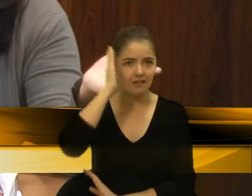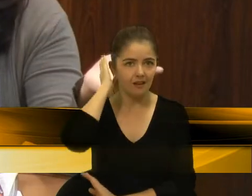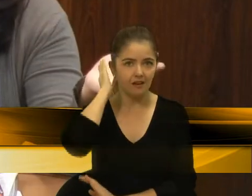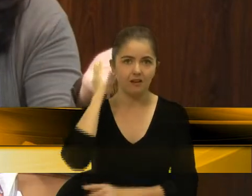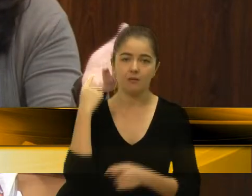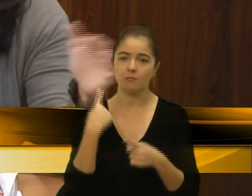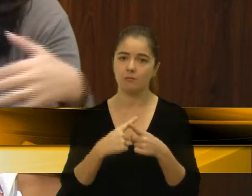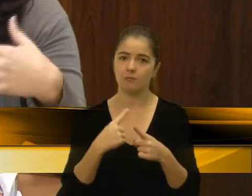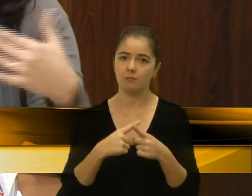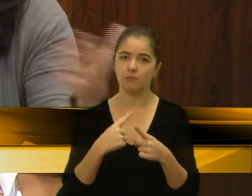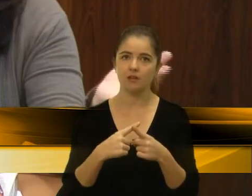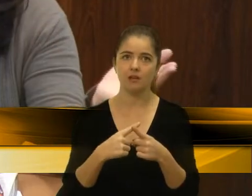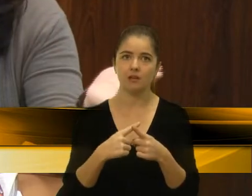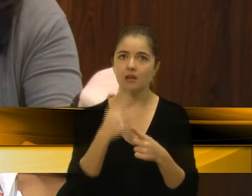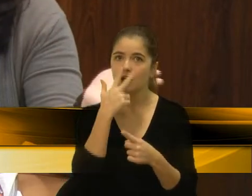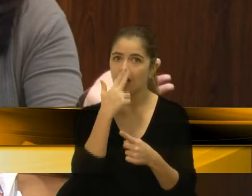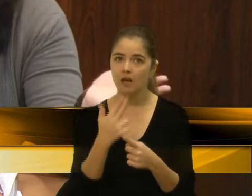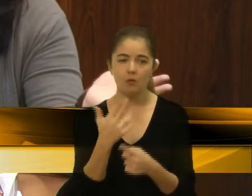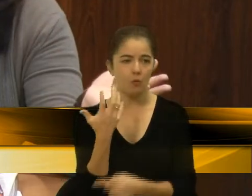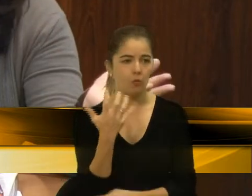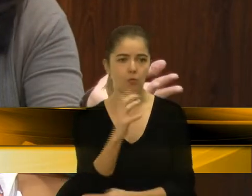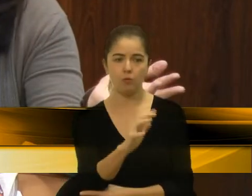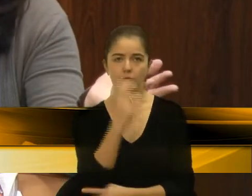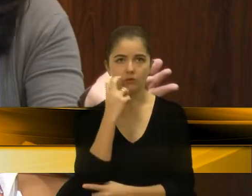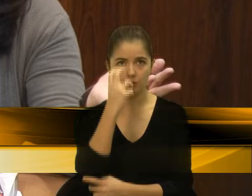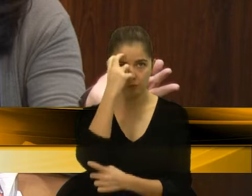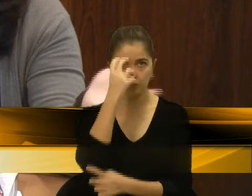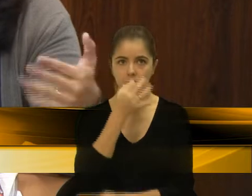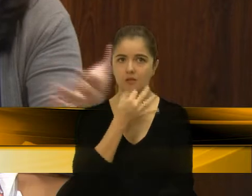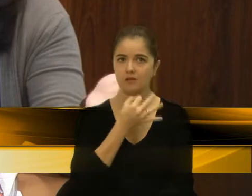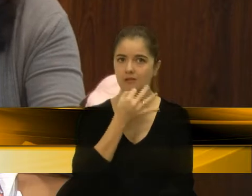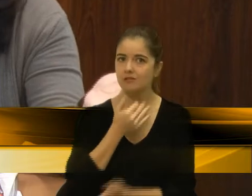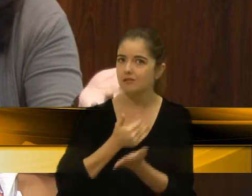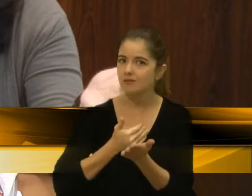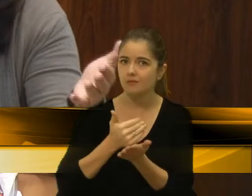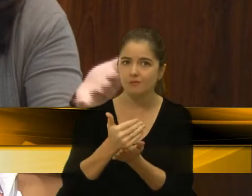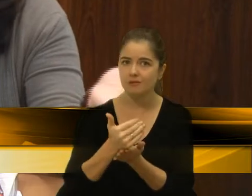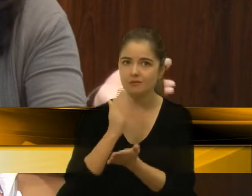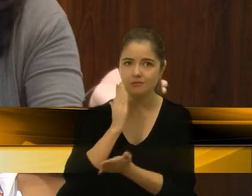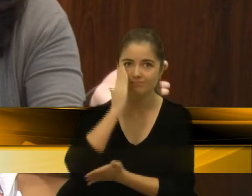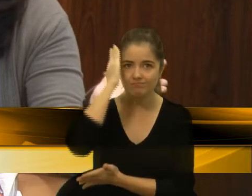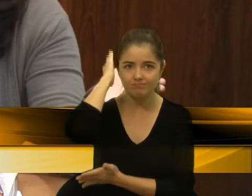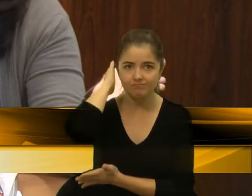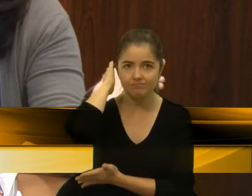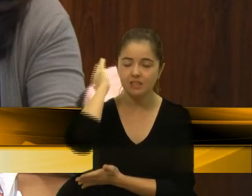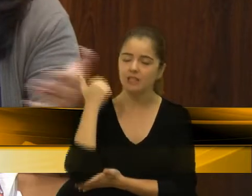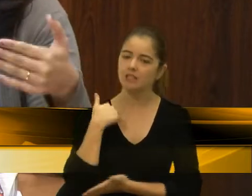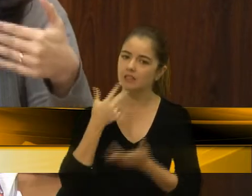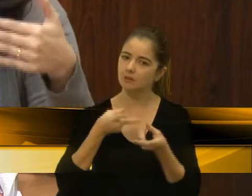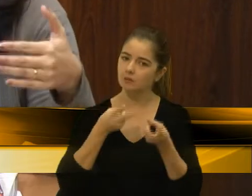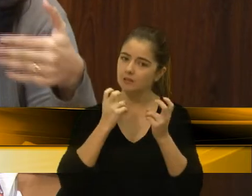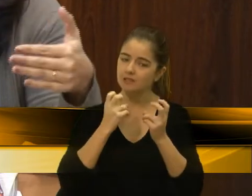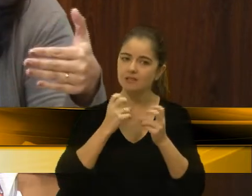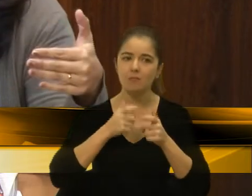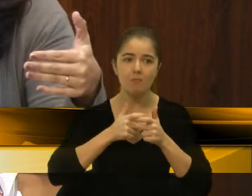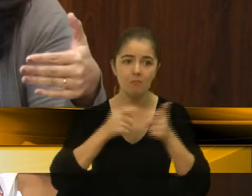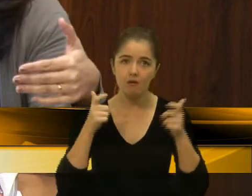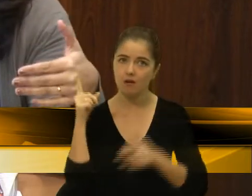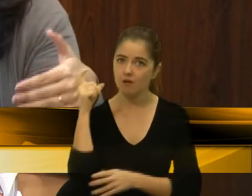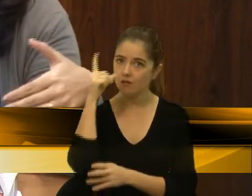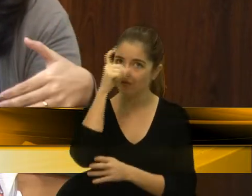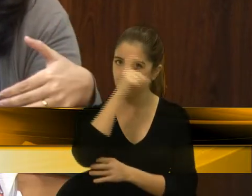governo, uma cruzada contra a cultura de Caxias do Sul. E é isso que eu entendo que seja a maior dificuldade desse